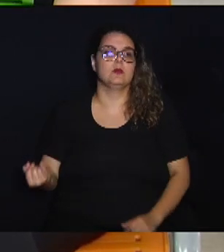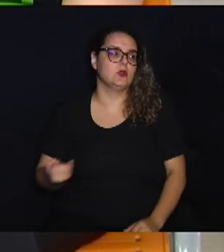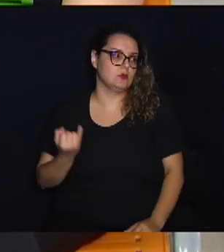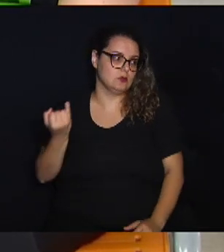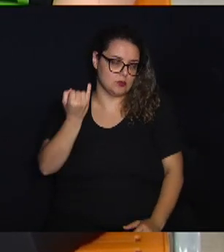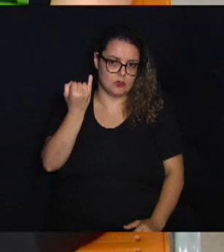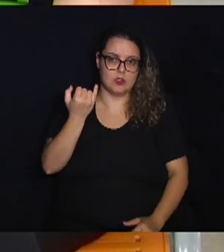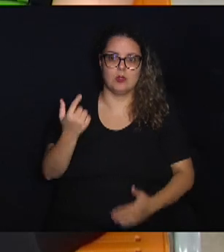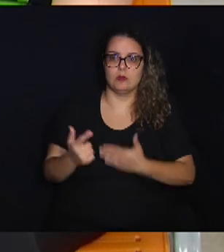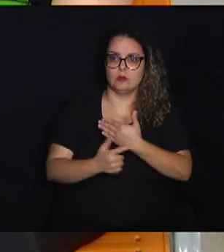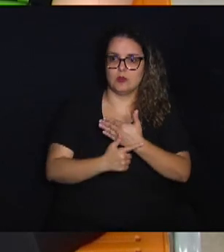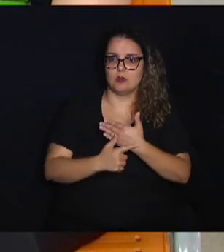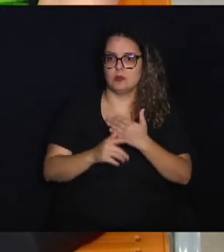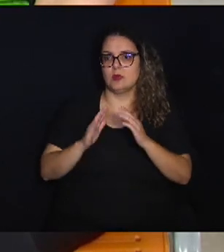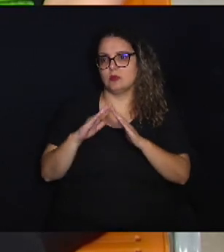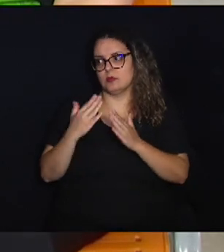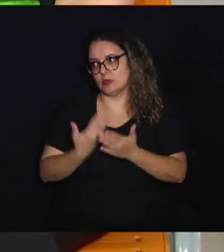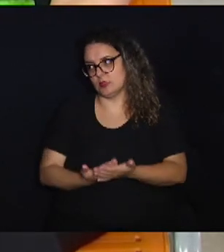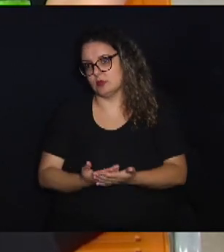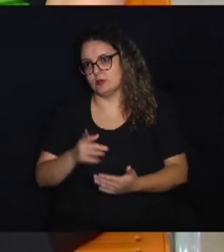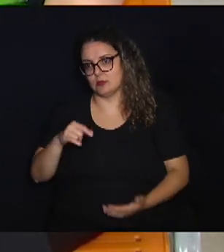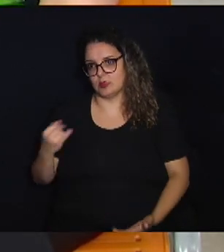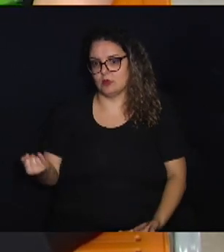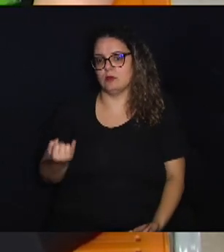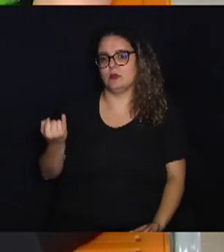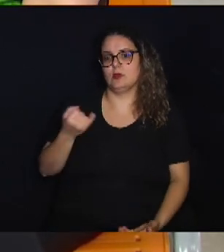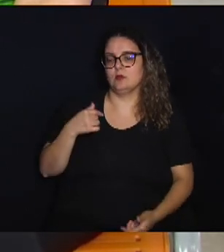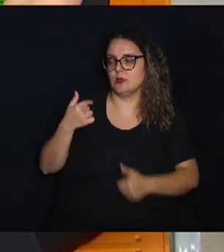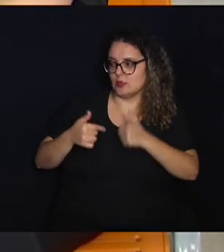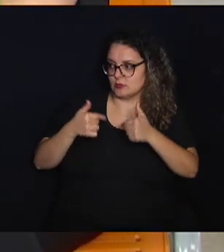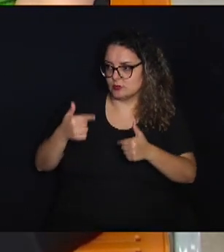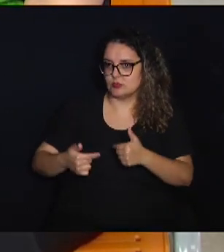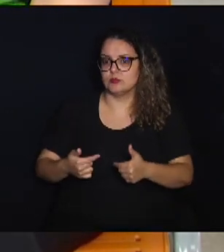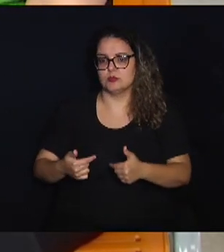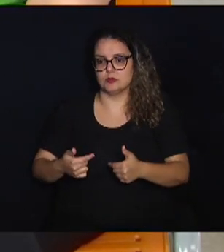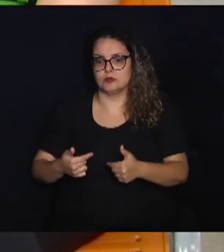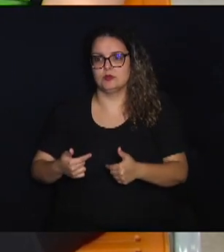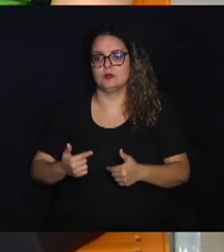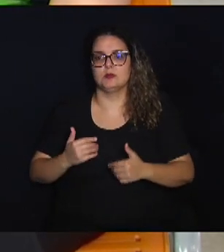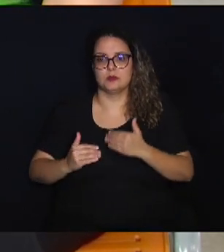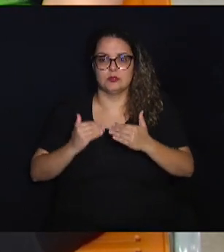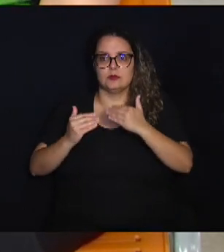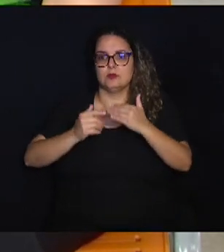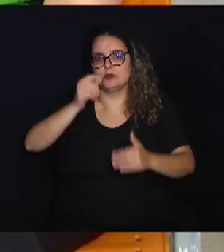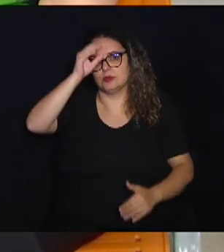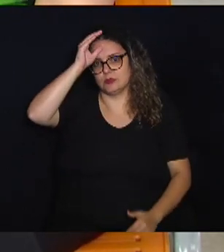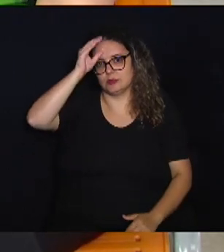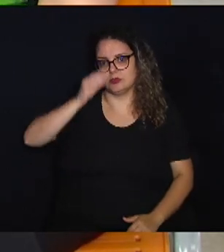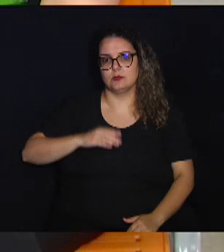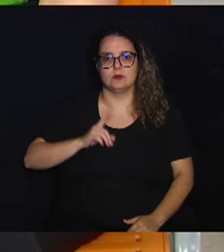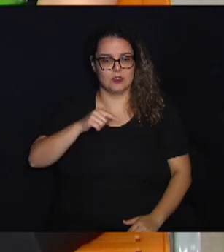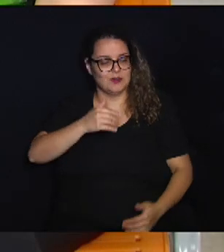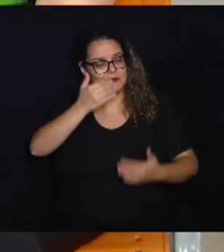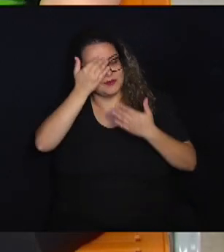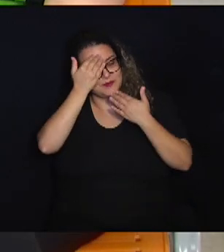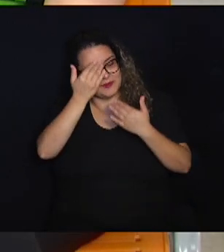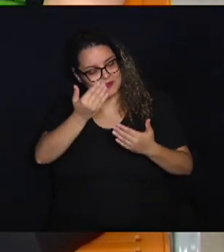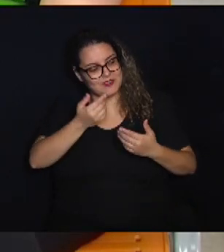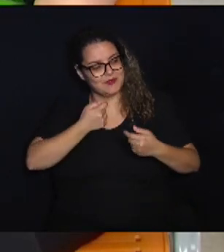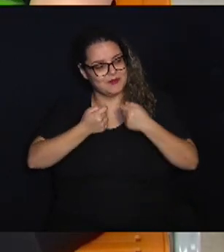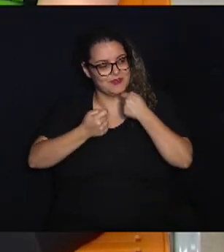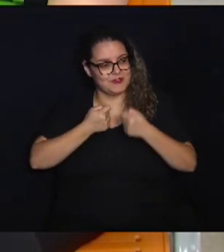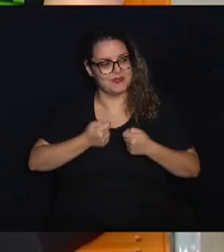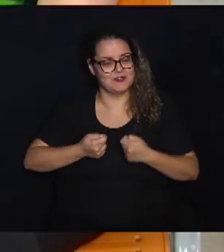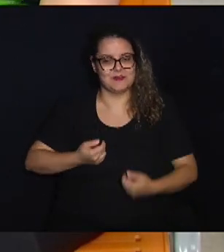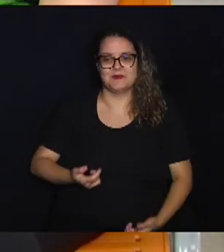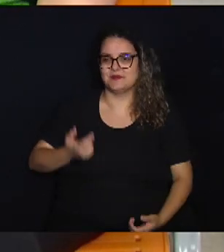o papel da escola também é essencial para esse trabalho de construção de cidadania. É isso aí. Muito obrigado pela entrevista,